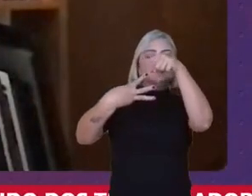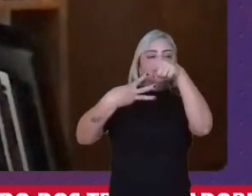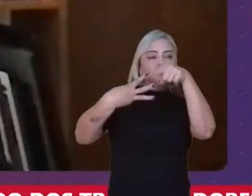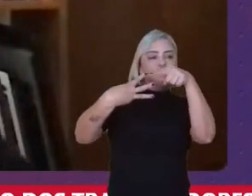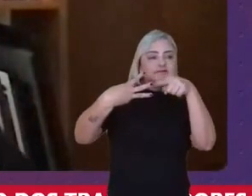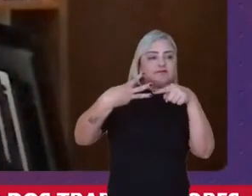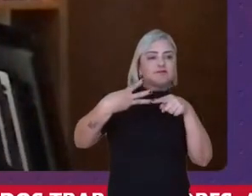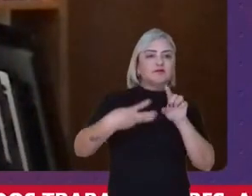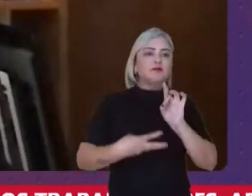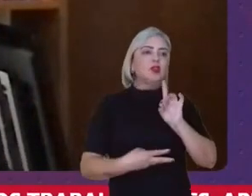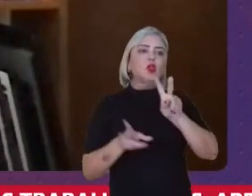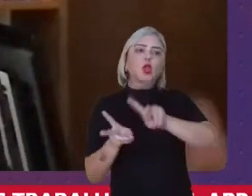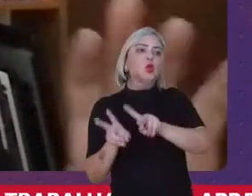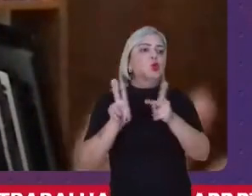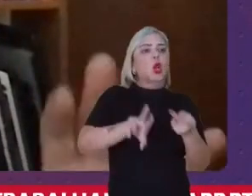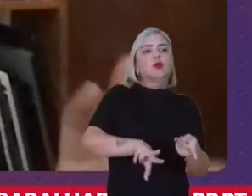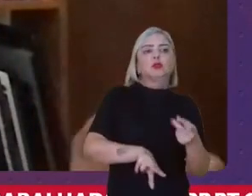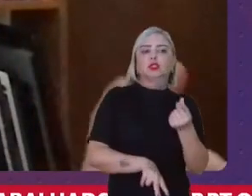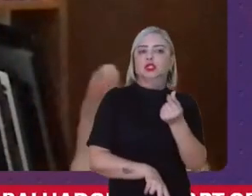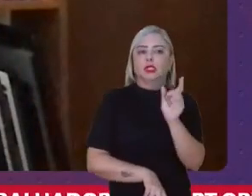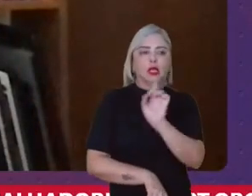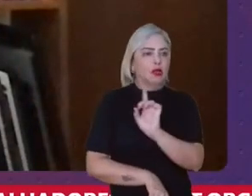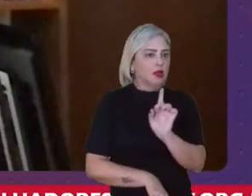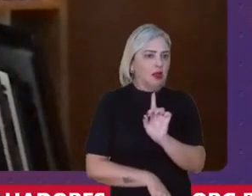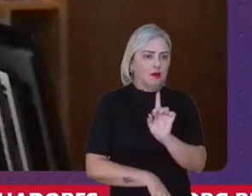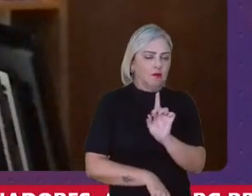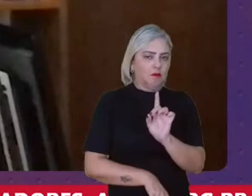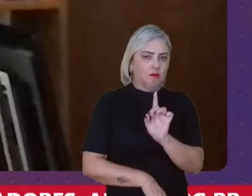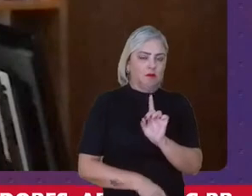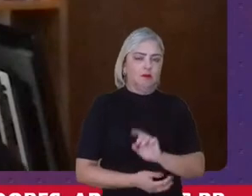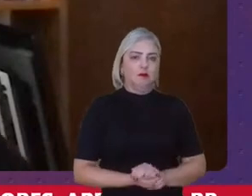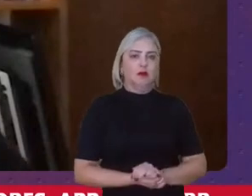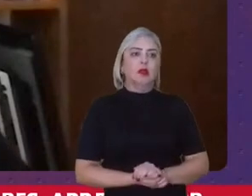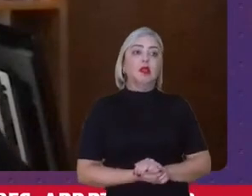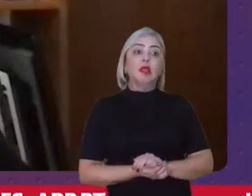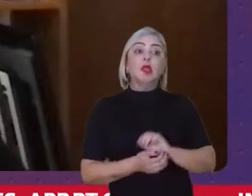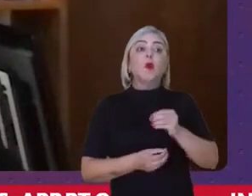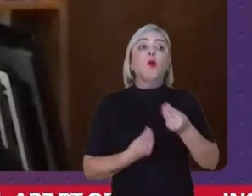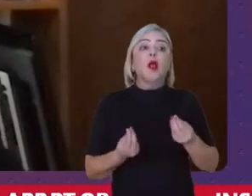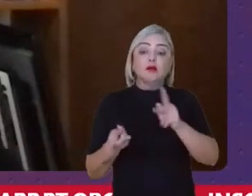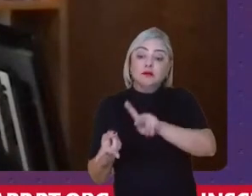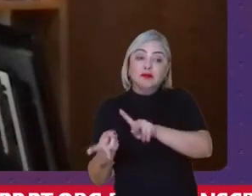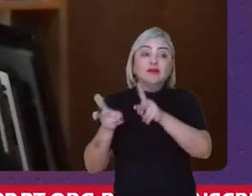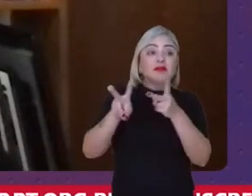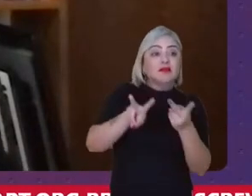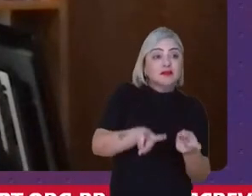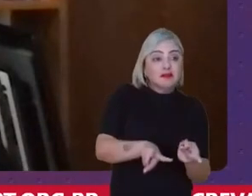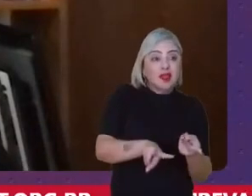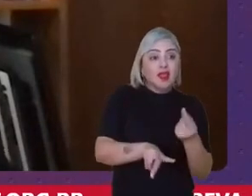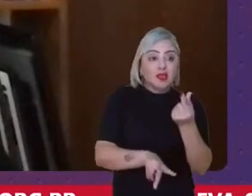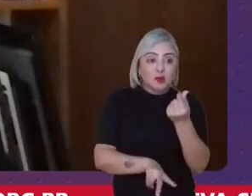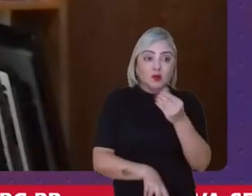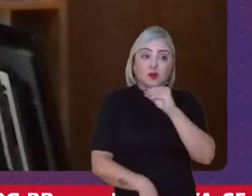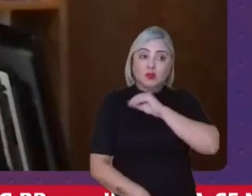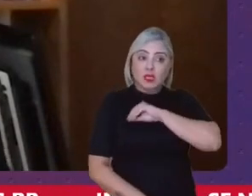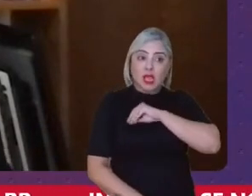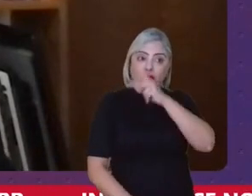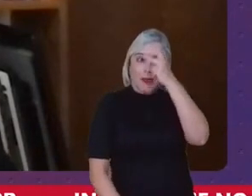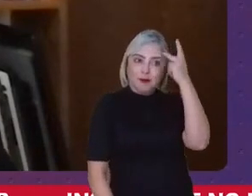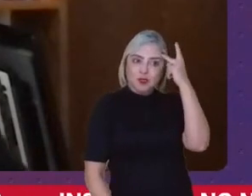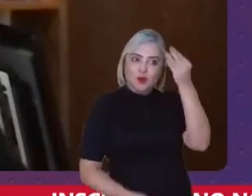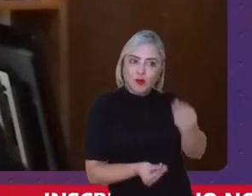objetivos. Então, não era só transferir um dinheiro, né? E, ao transferir esse dinheiro, quem